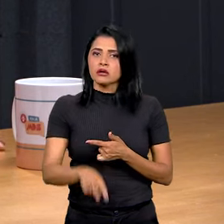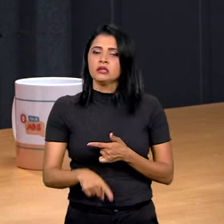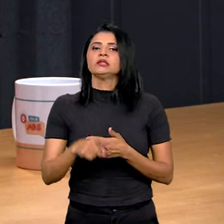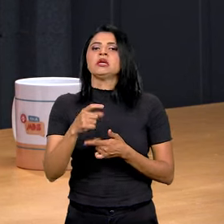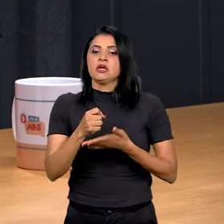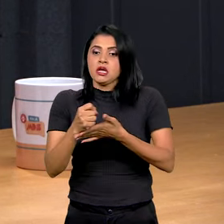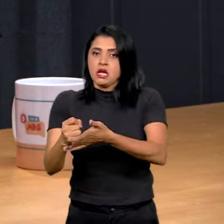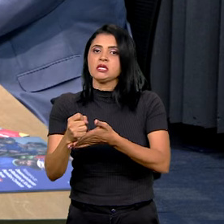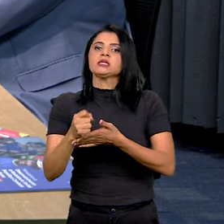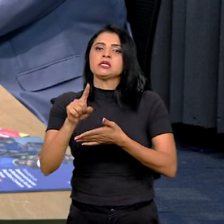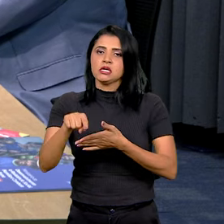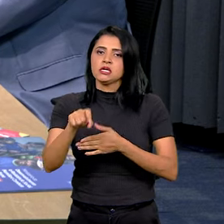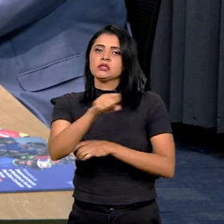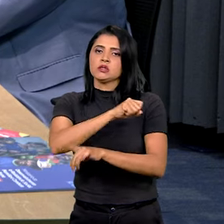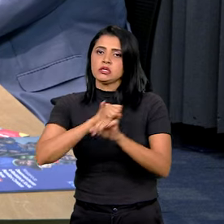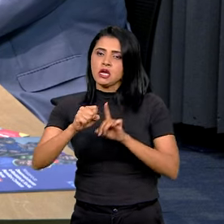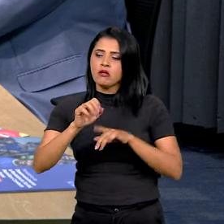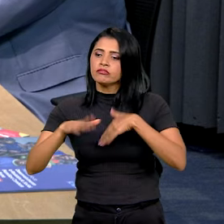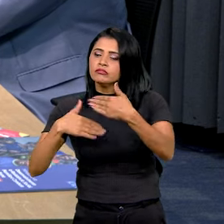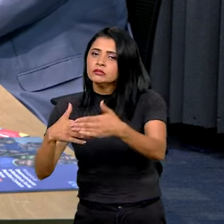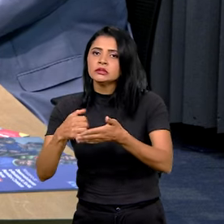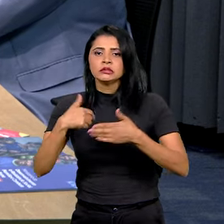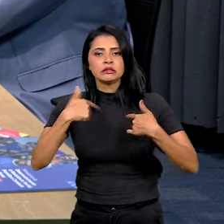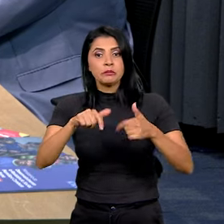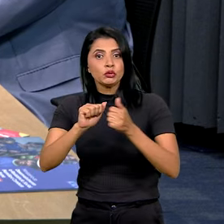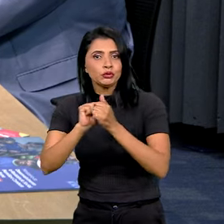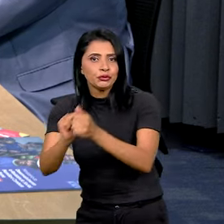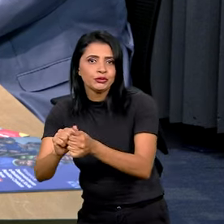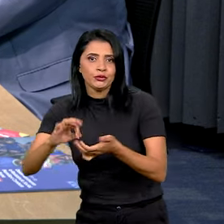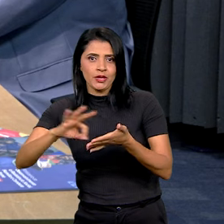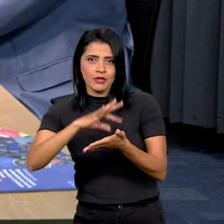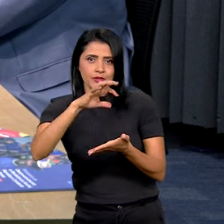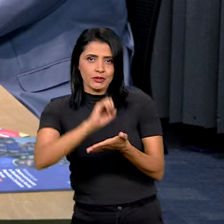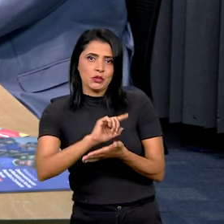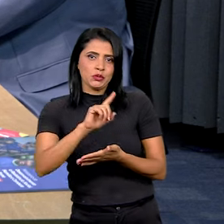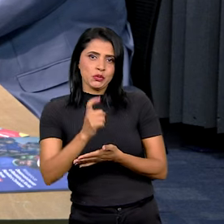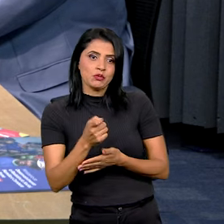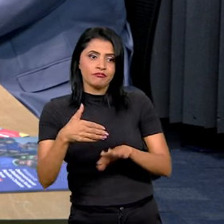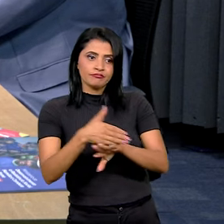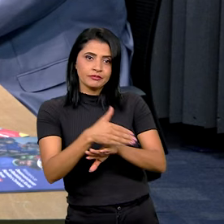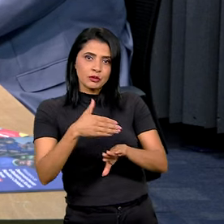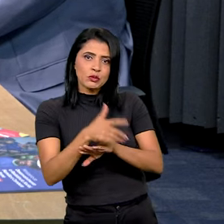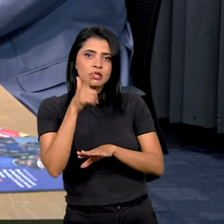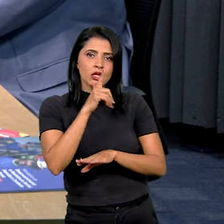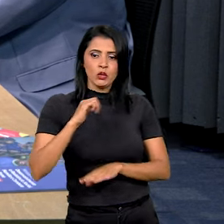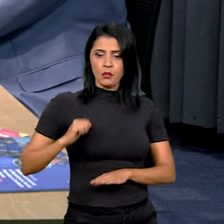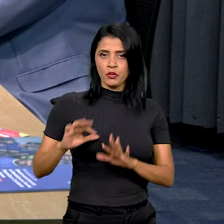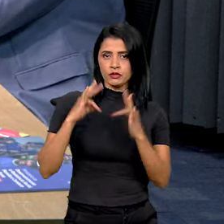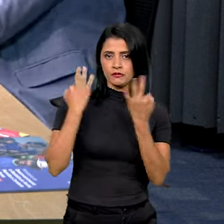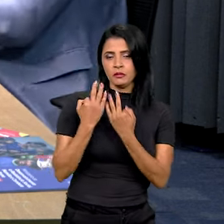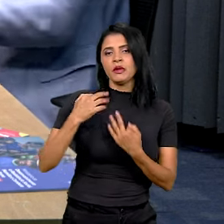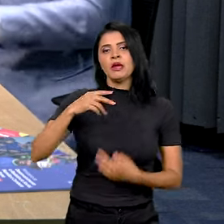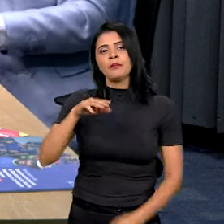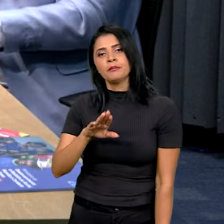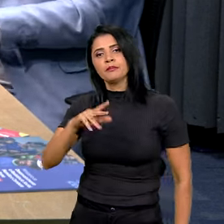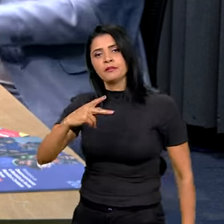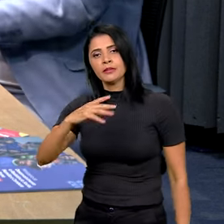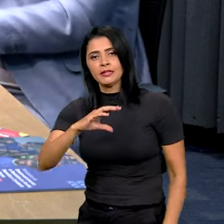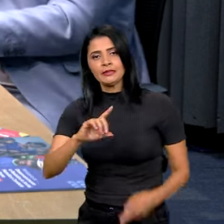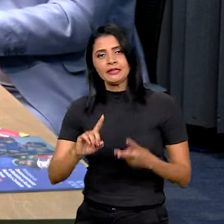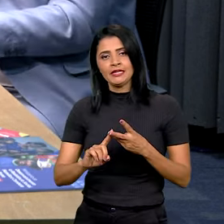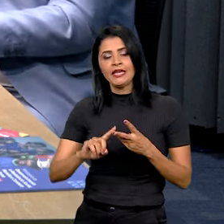desenvolvimento e da Assistência Social trabalhando junto né por estar no cadastro único ela acessou o bolsa família o